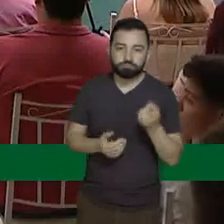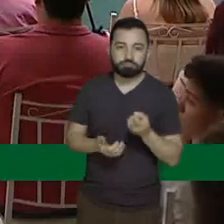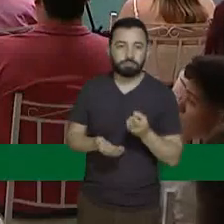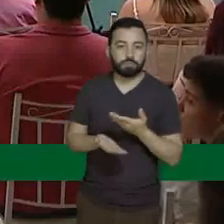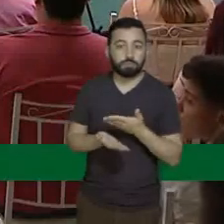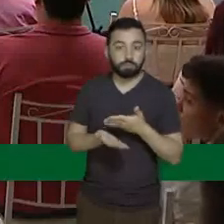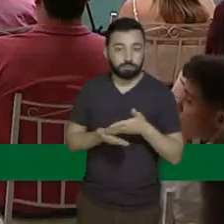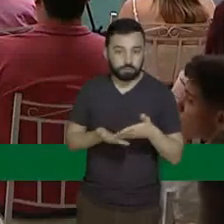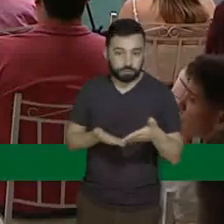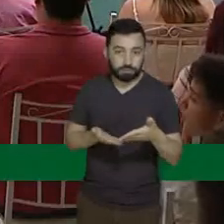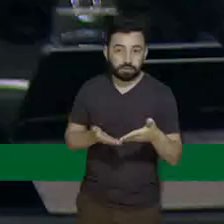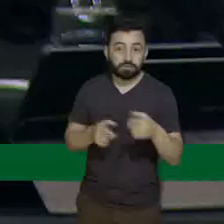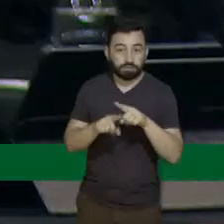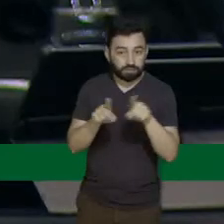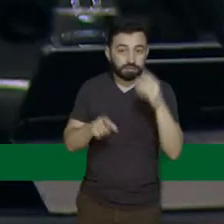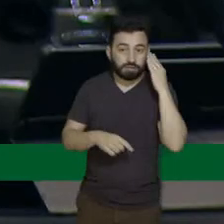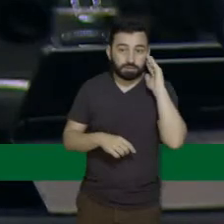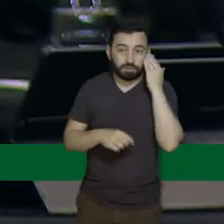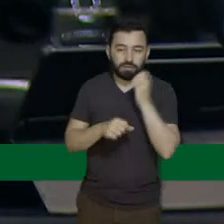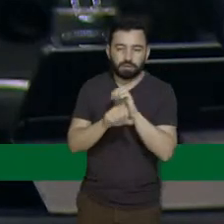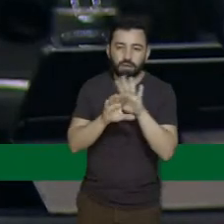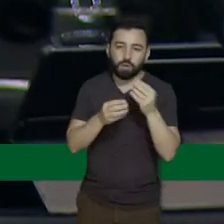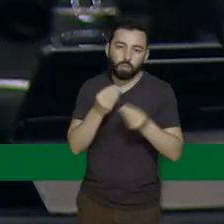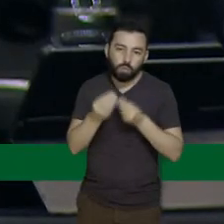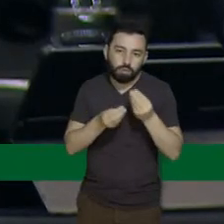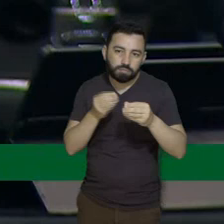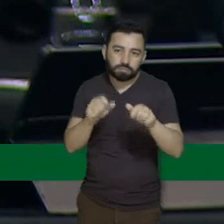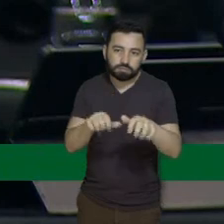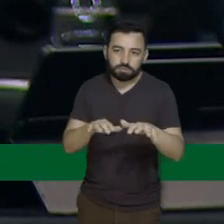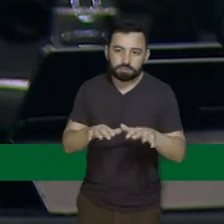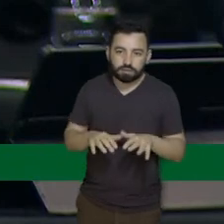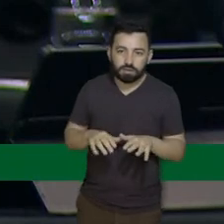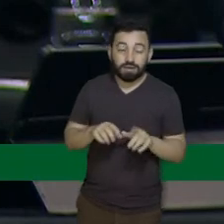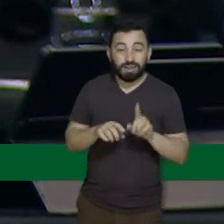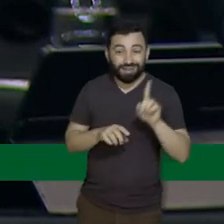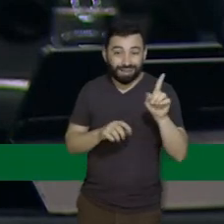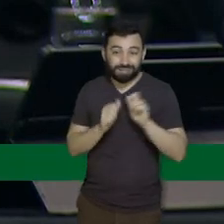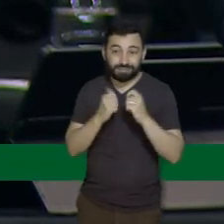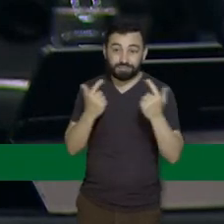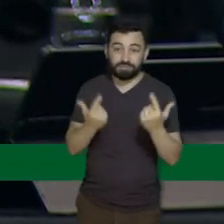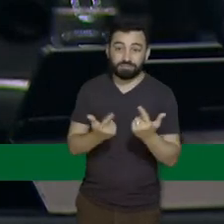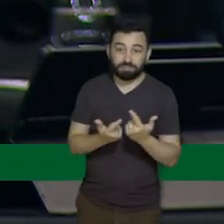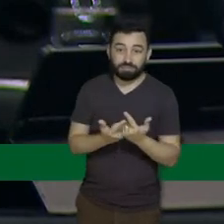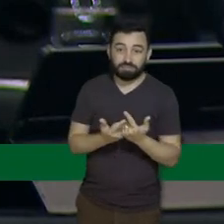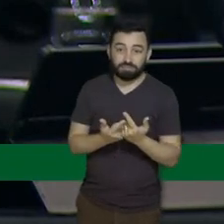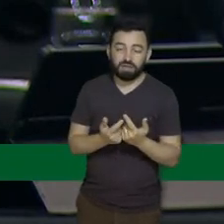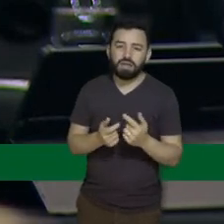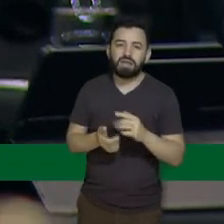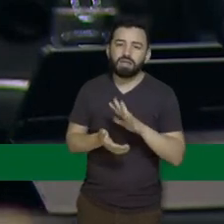vocês entenderem um pouquinho a dinâmica das nossas sessões lá na Assembleia Legislativa, o